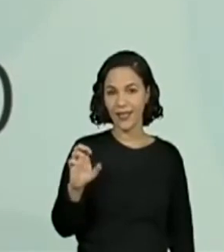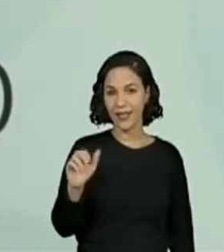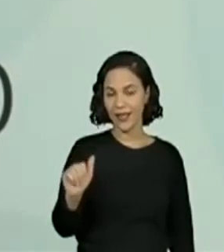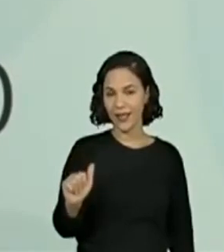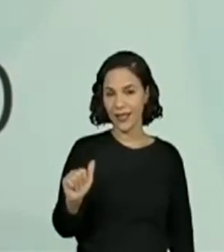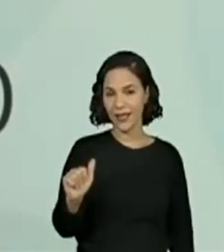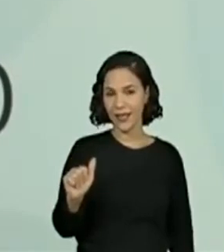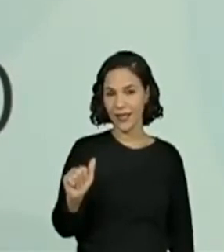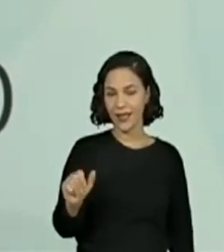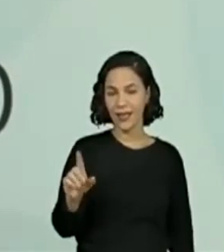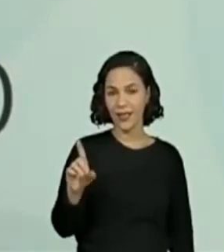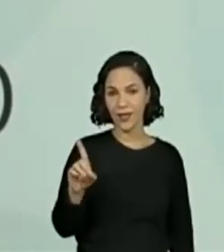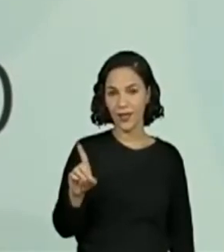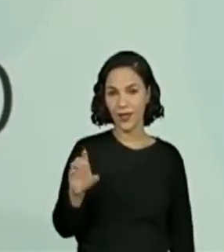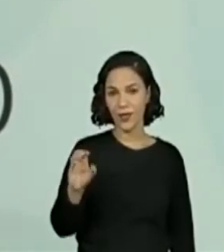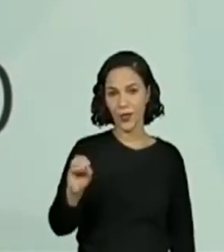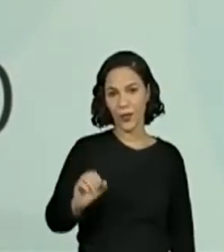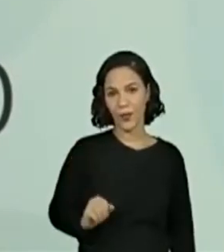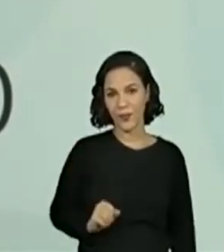Escorregador.